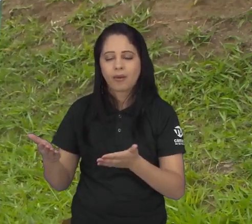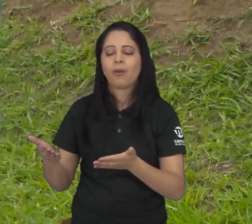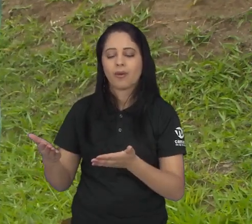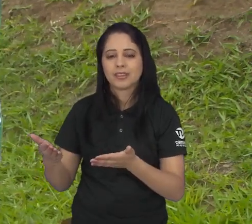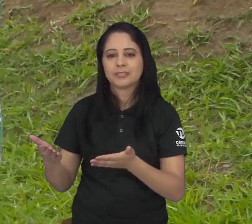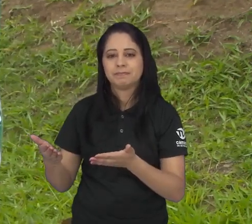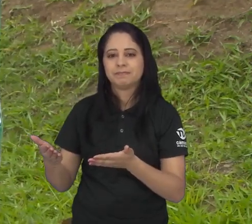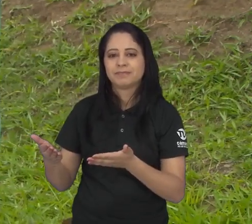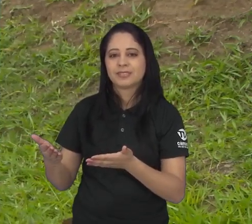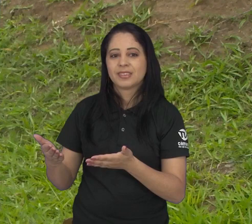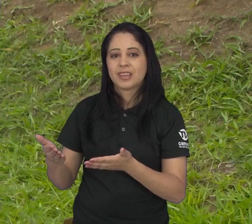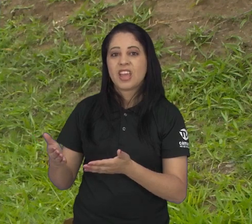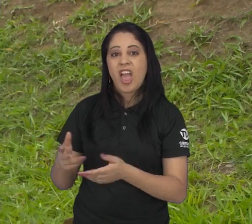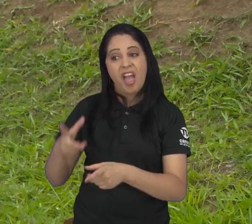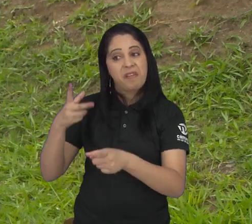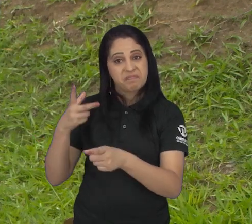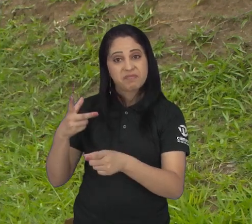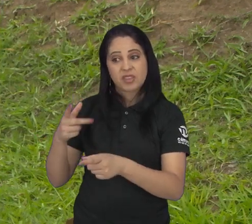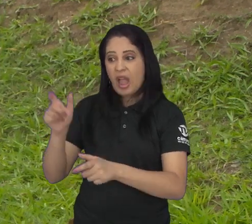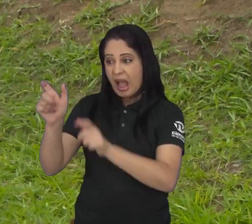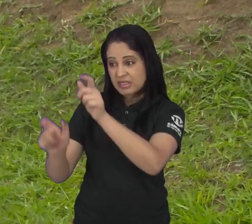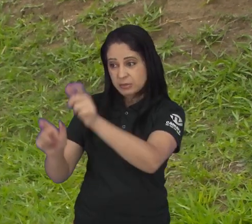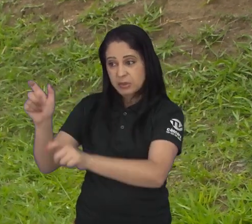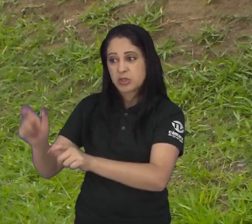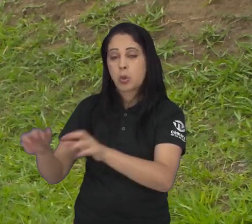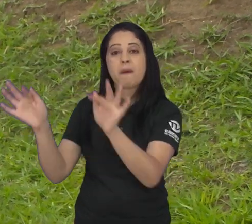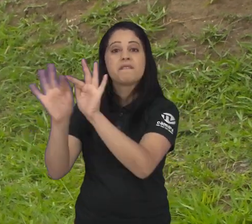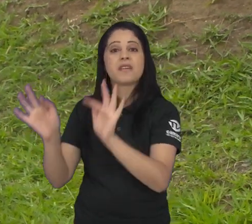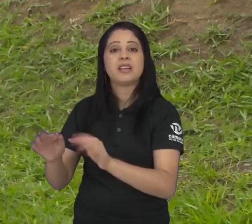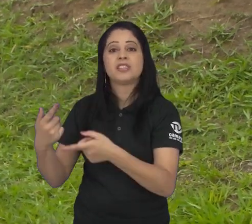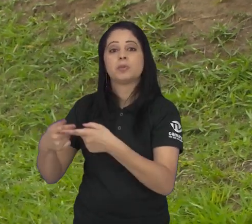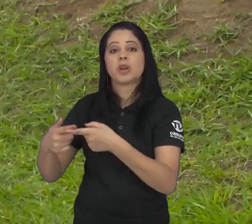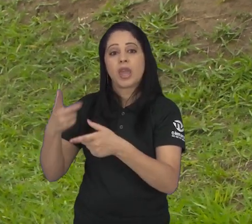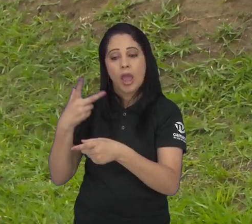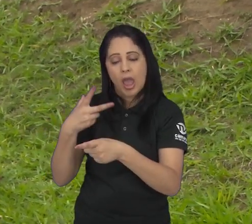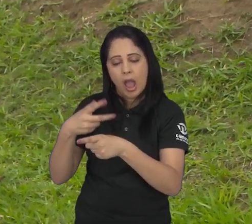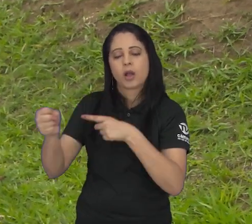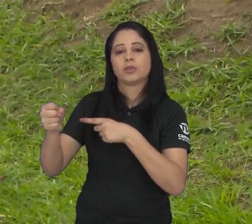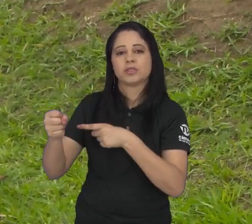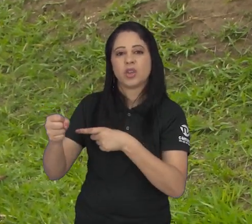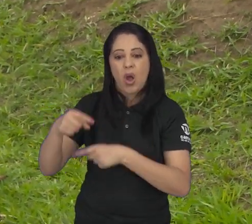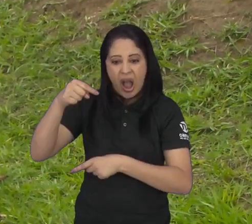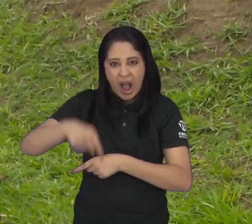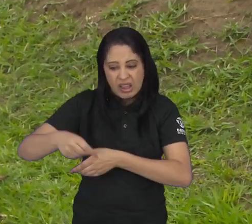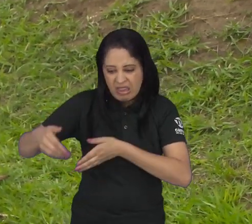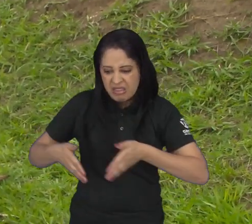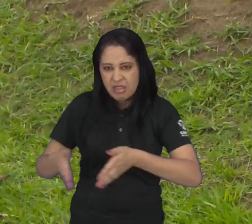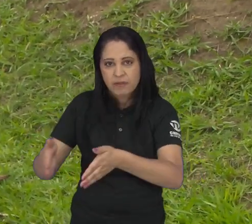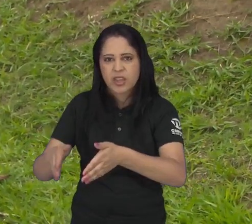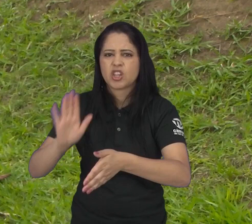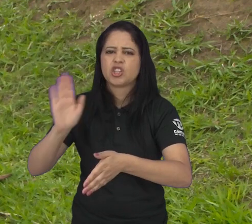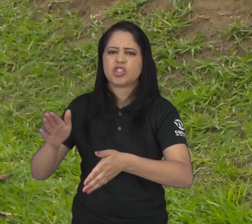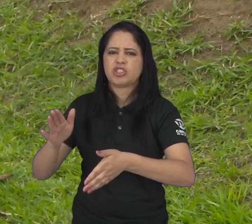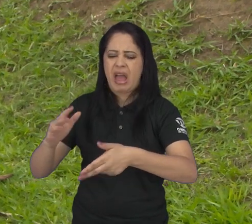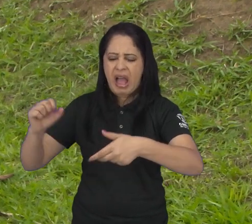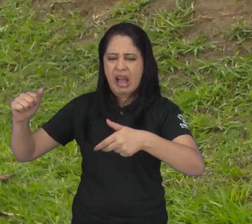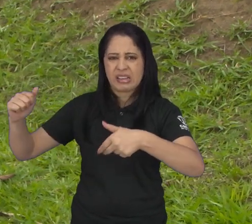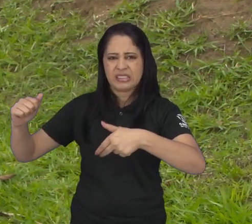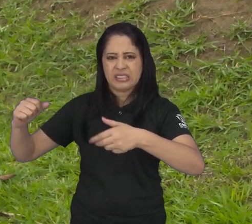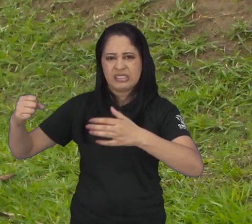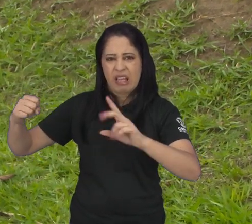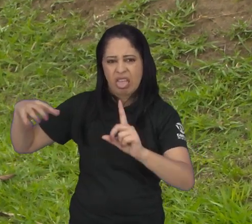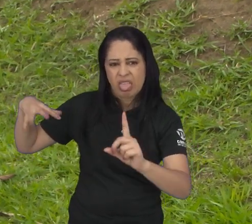eu acho que é uma grande conquista para todo mundo porque já teve acidentes muito sérios aqui com muitas mortes